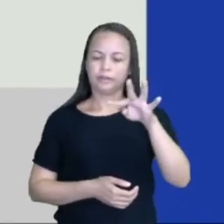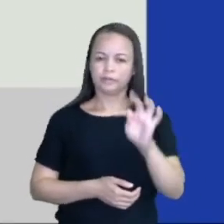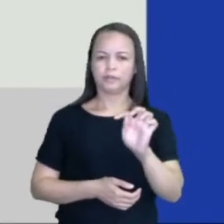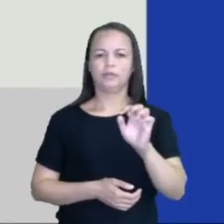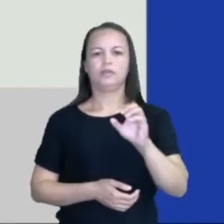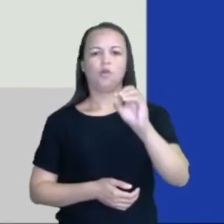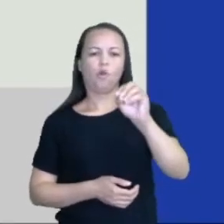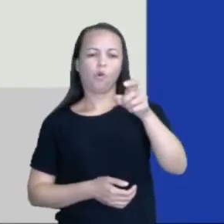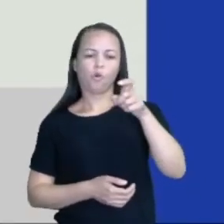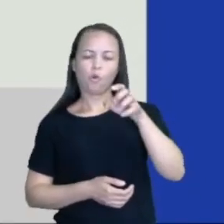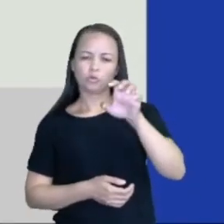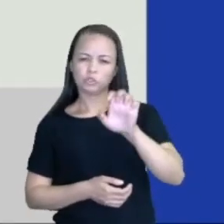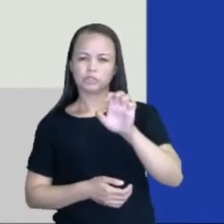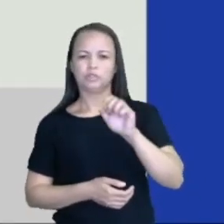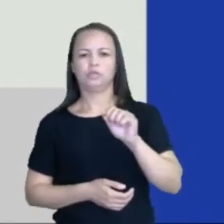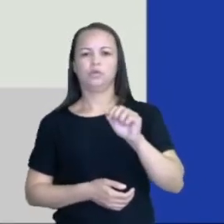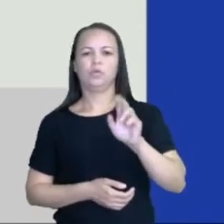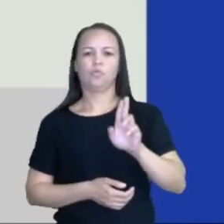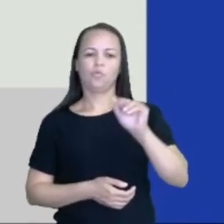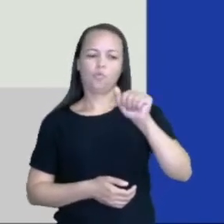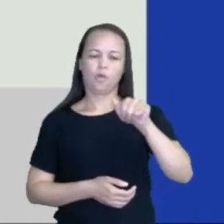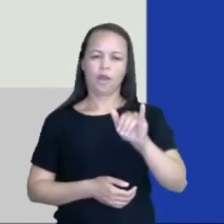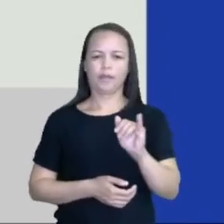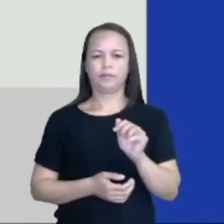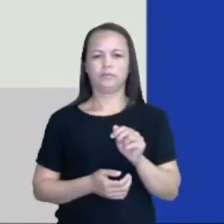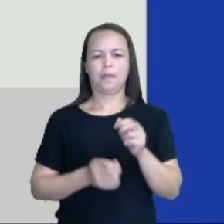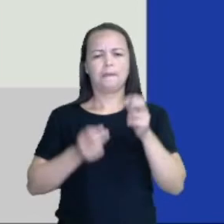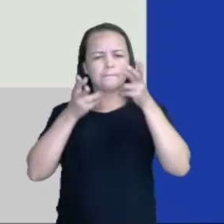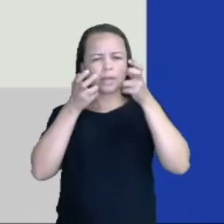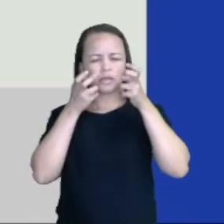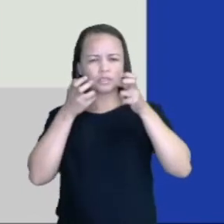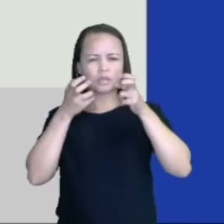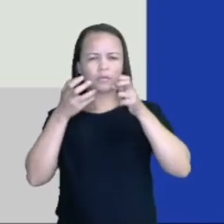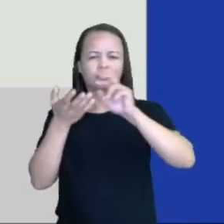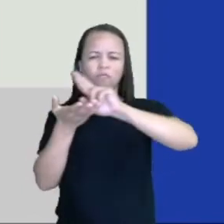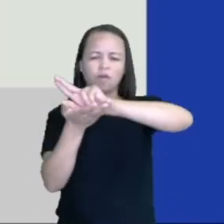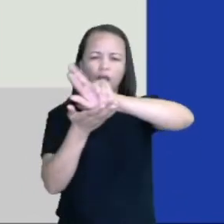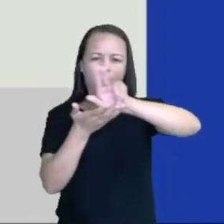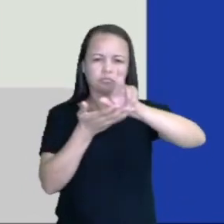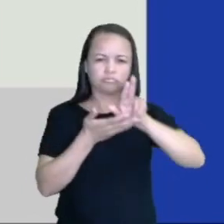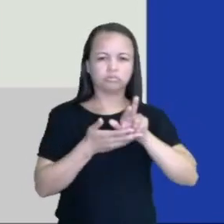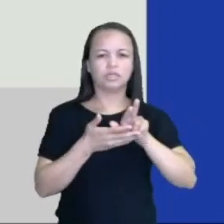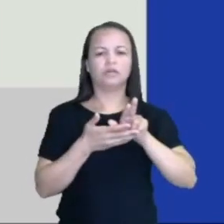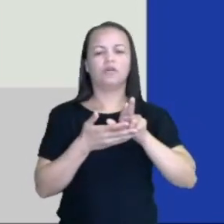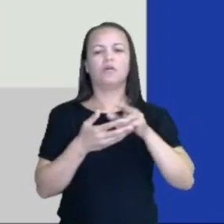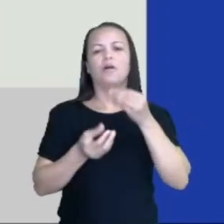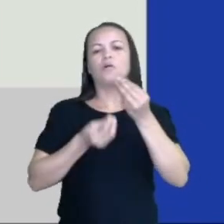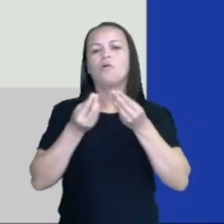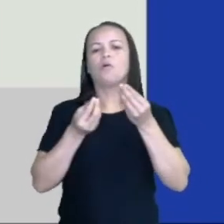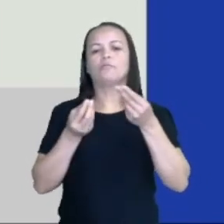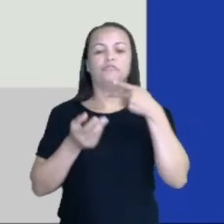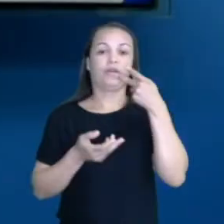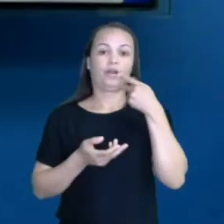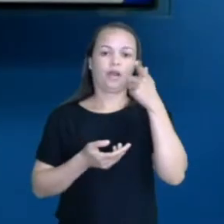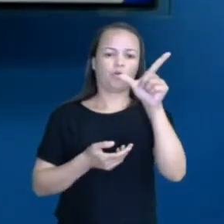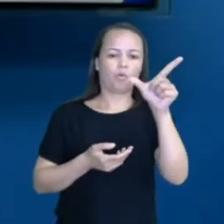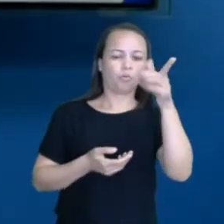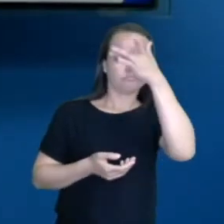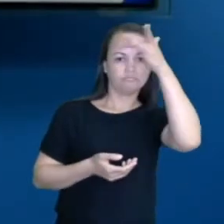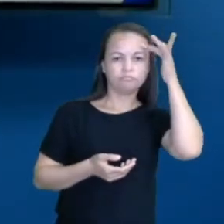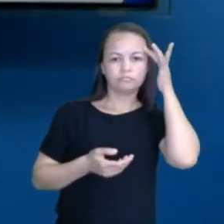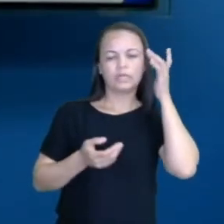uai. Percebam que nessa imagem tem várias formas de você se dirigir a outra pessoa.